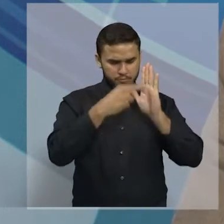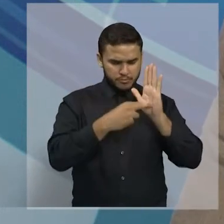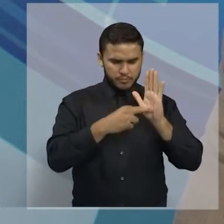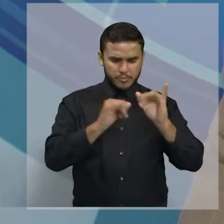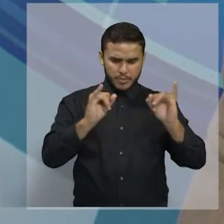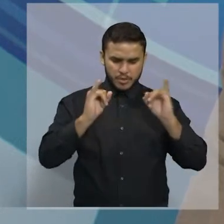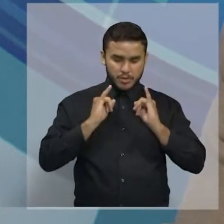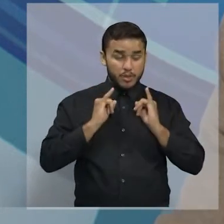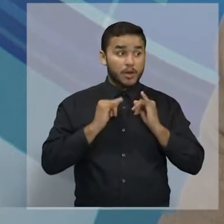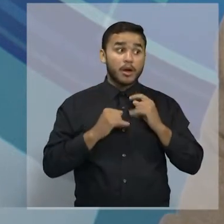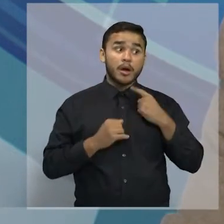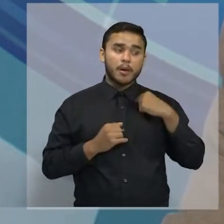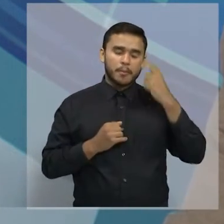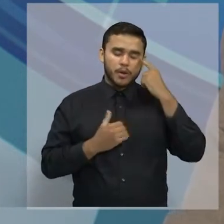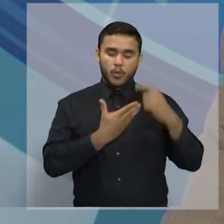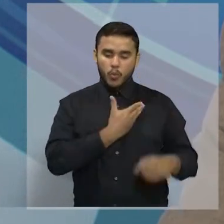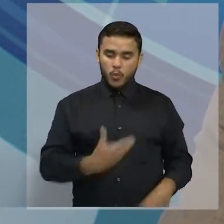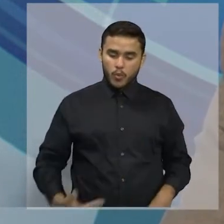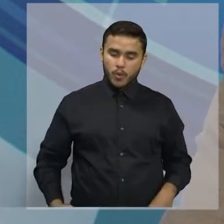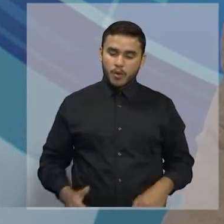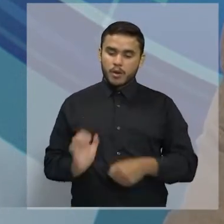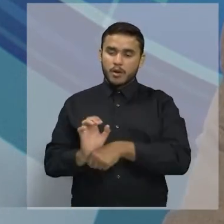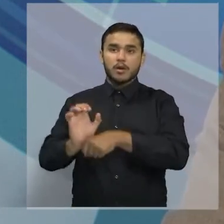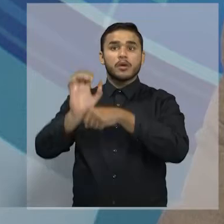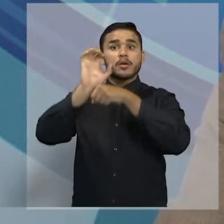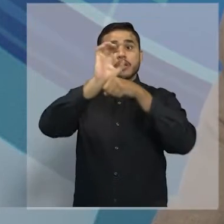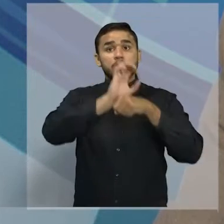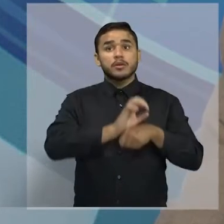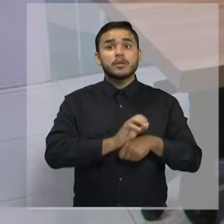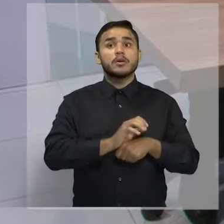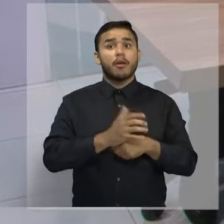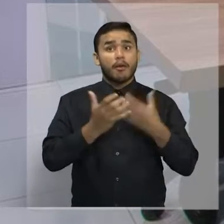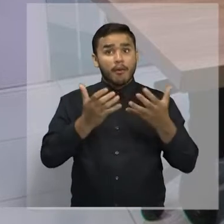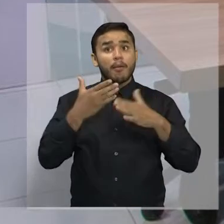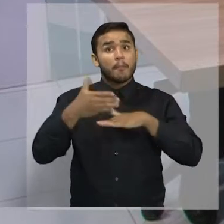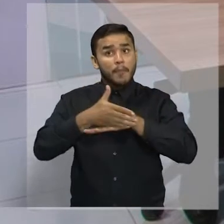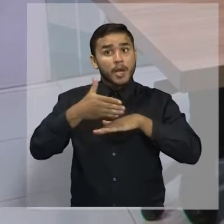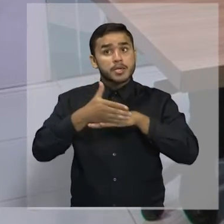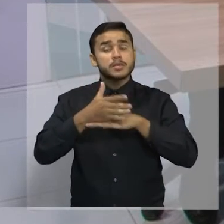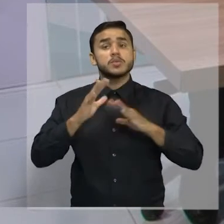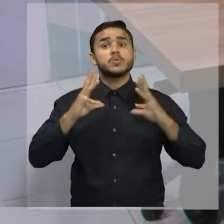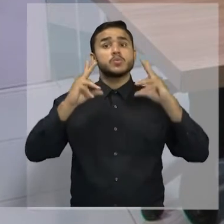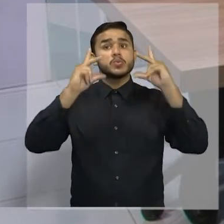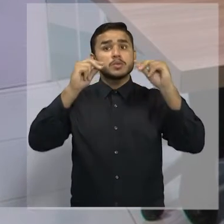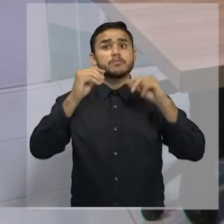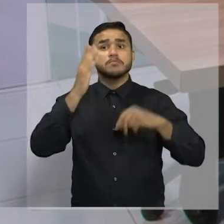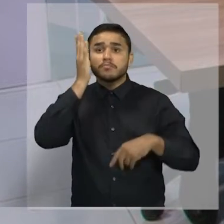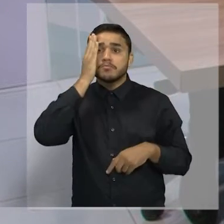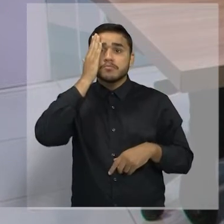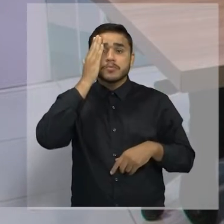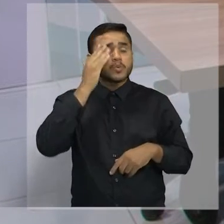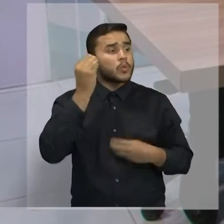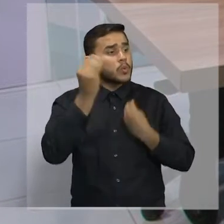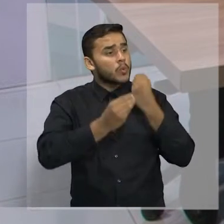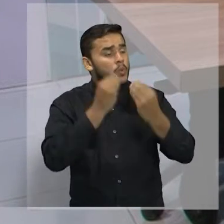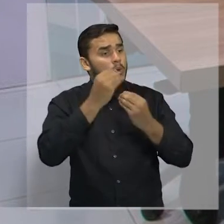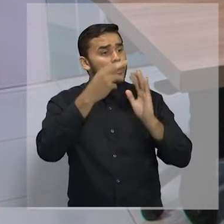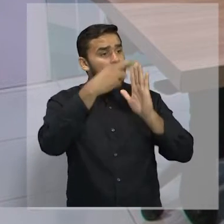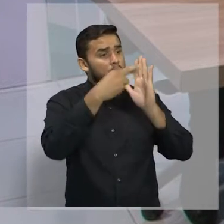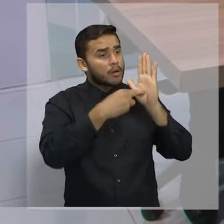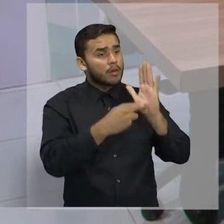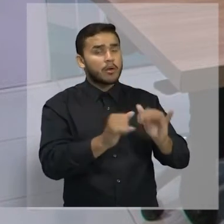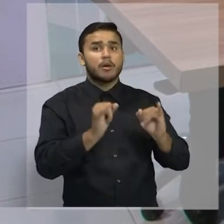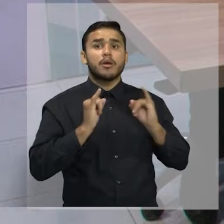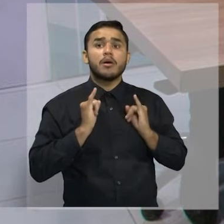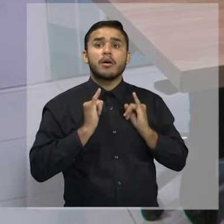governadores estão pedindo que os estados sejam estados e municípios participem, ou seja, sejam inseridos nessa reforma,